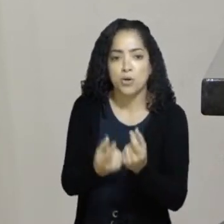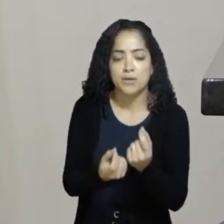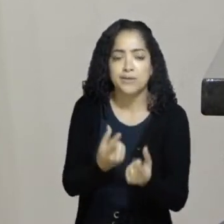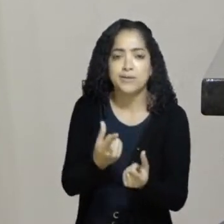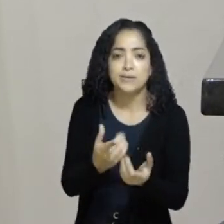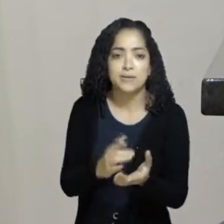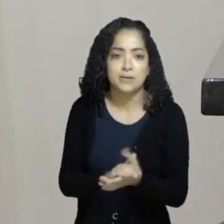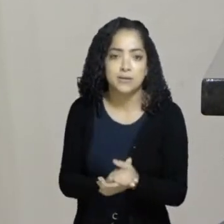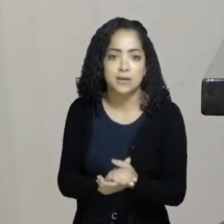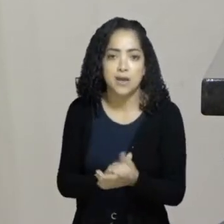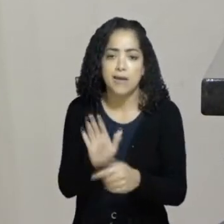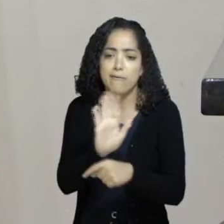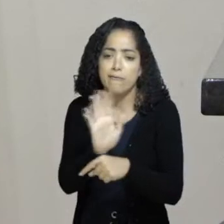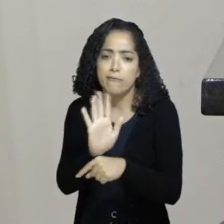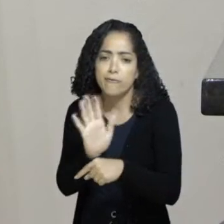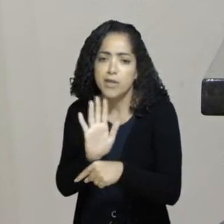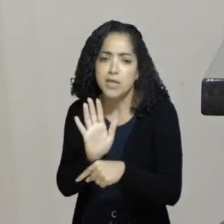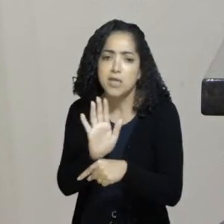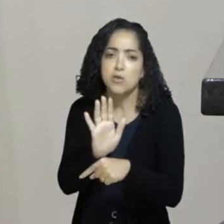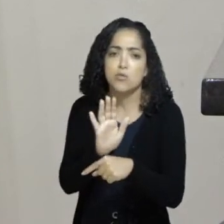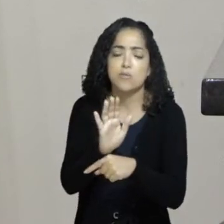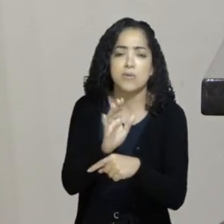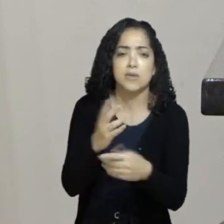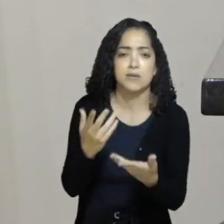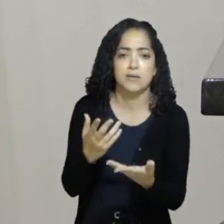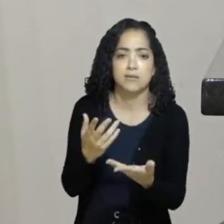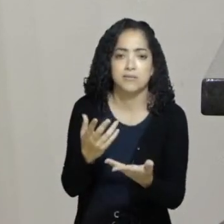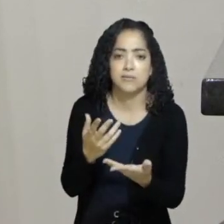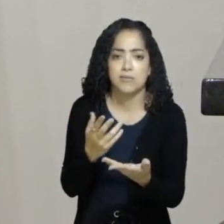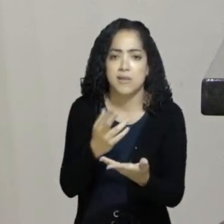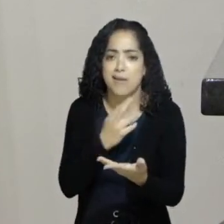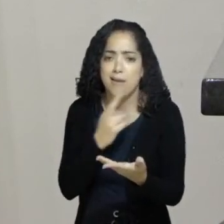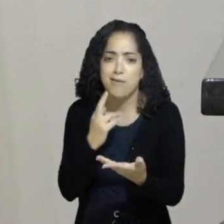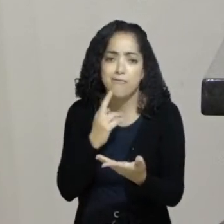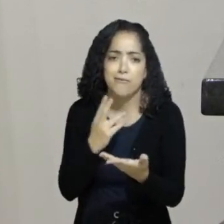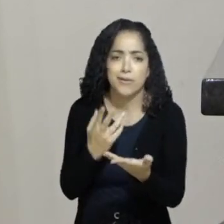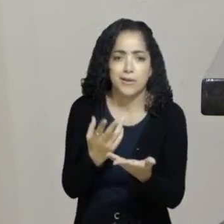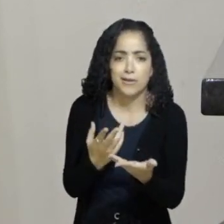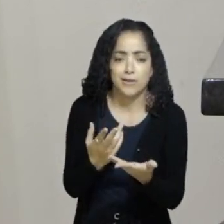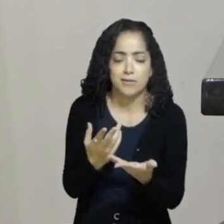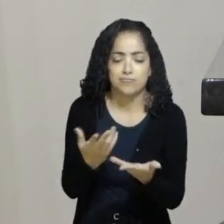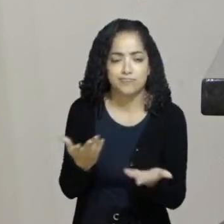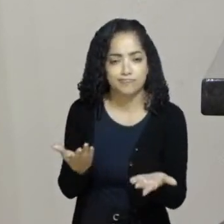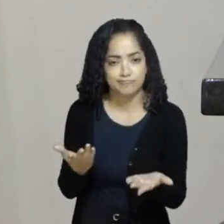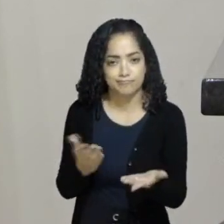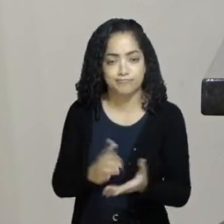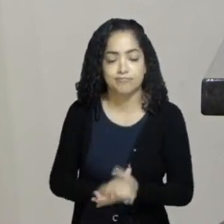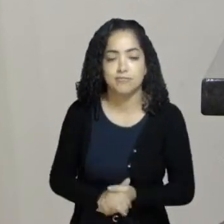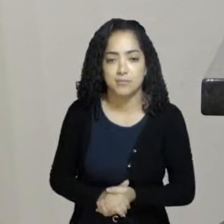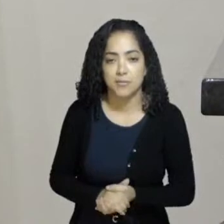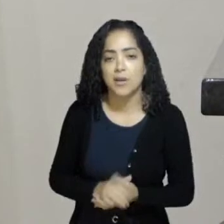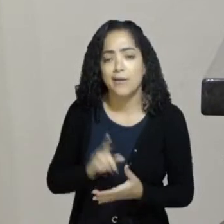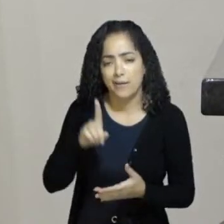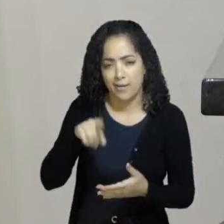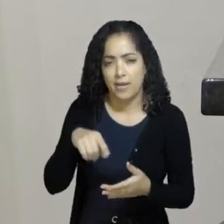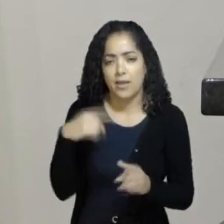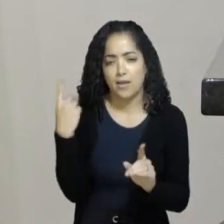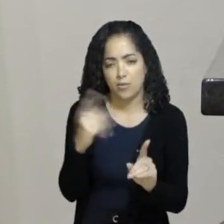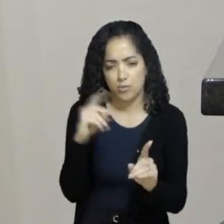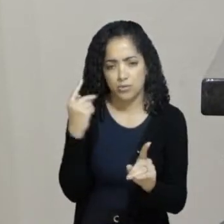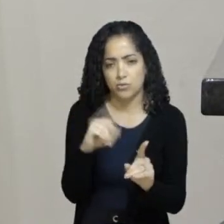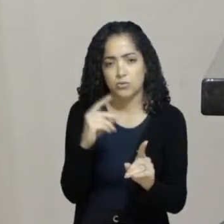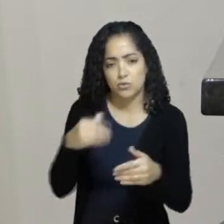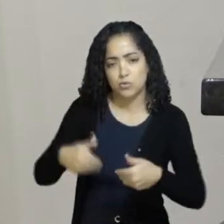vocês são filmes com refrigerante isso é muito mal muito maltratados É uma tortura